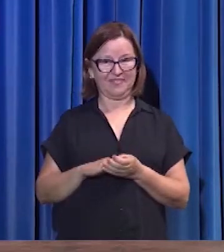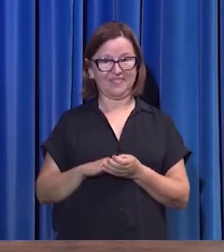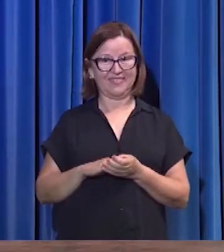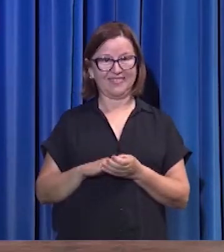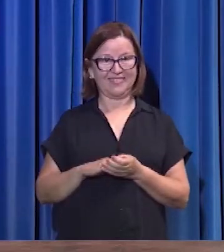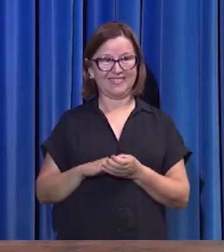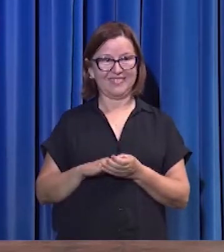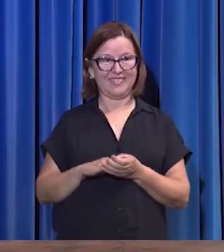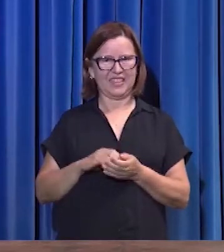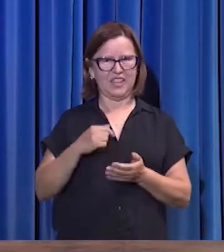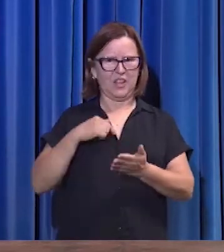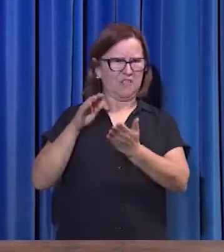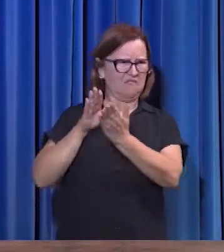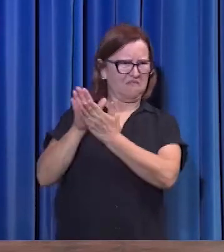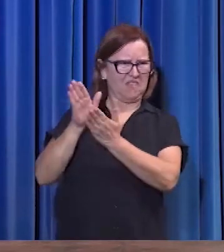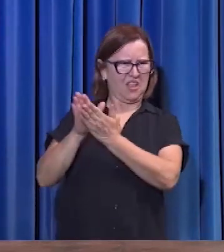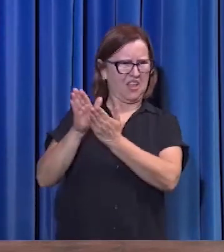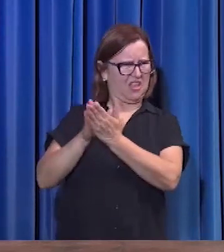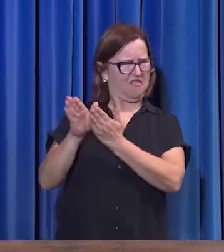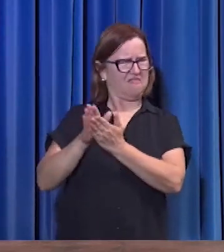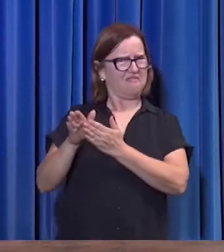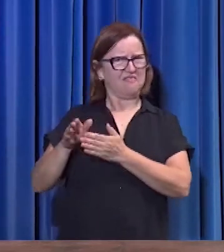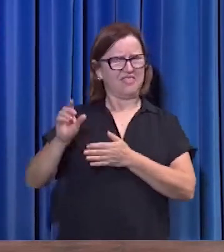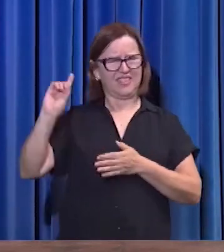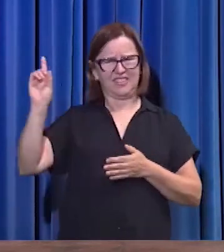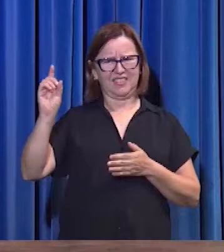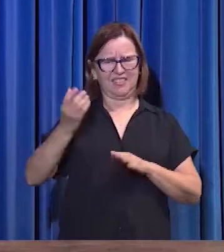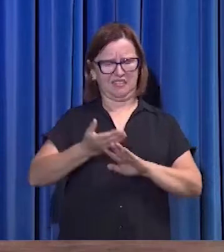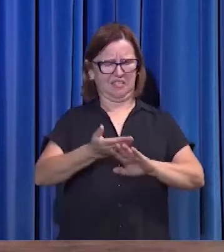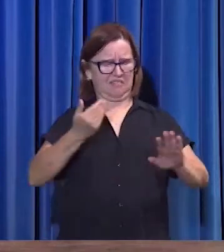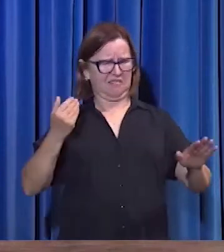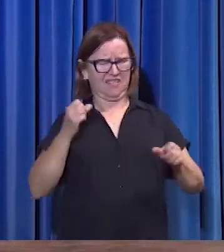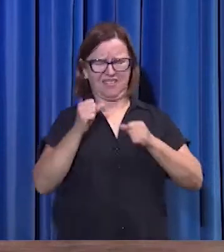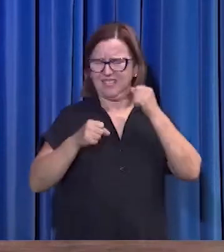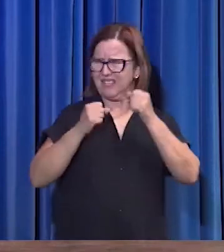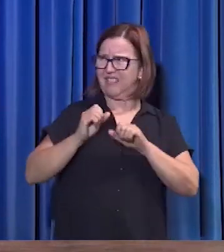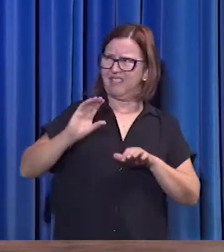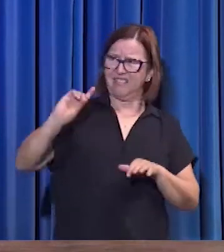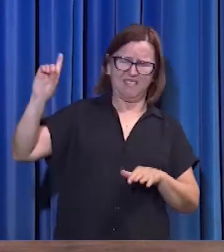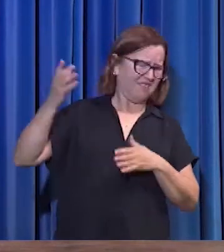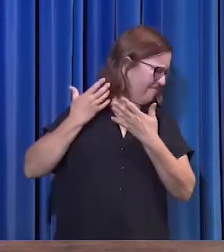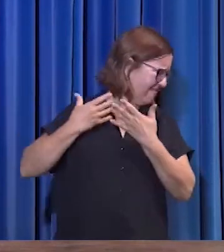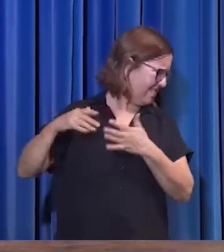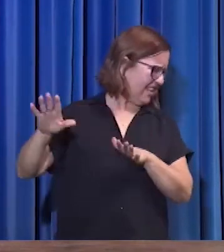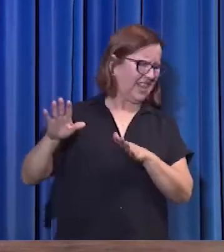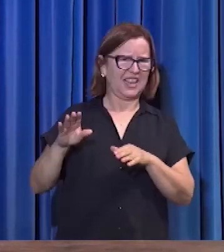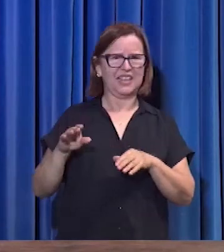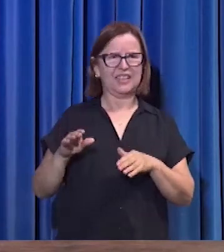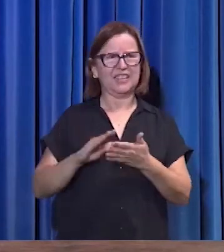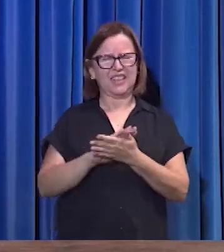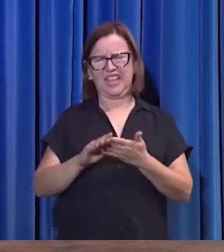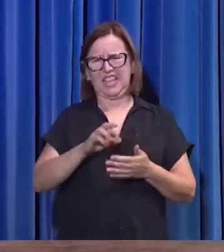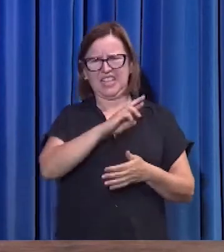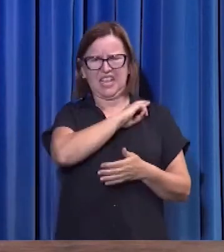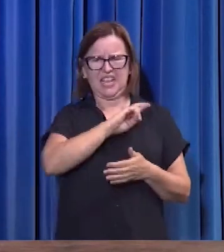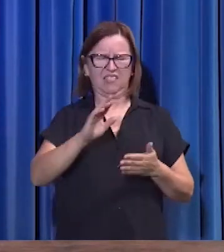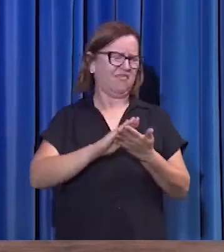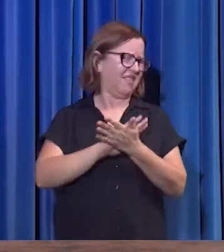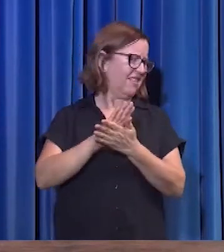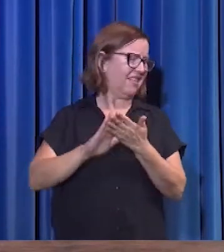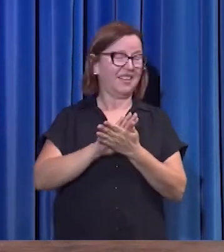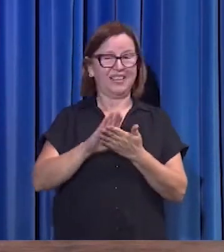Eu fugia de Deus, eu corria de Deus. Eu não queria Deus, eu queria religião.